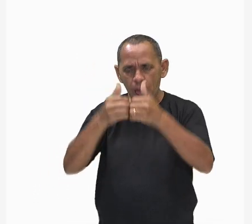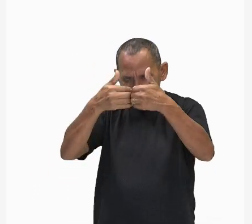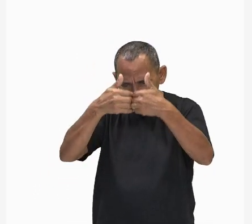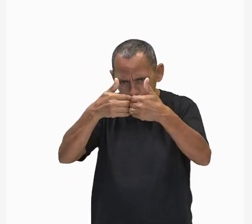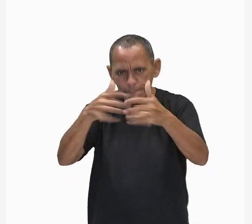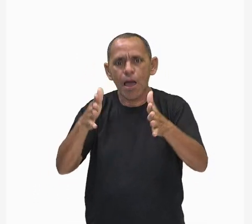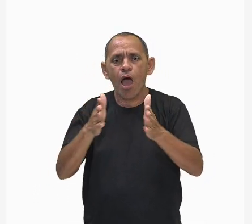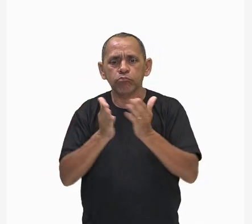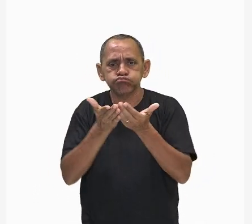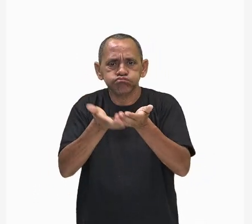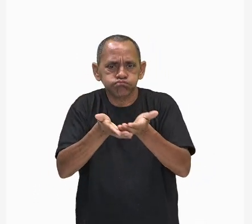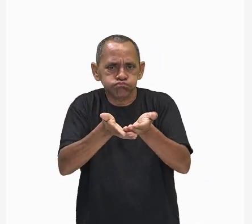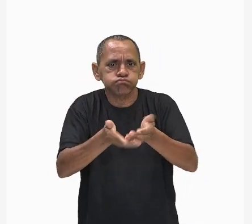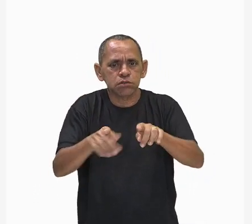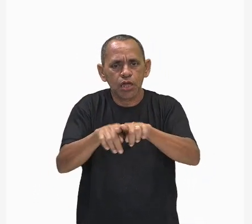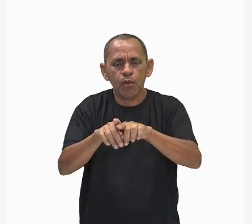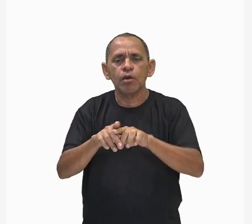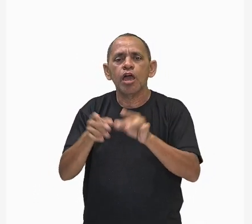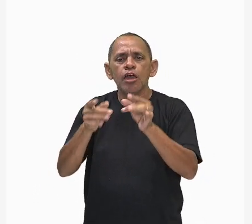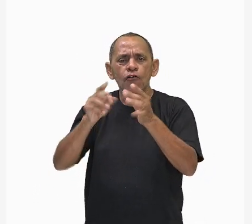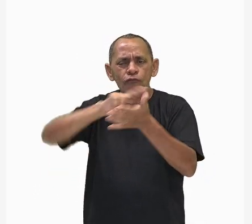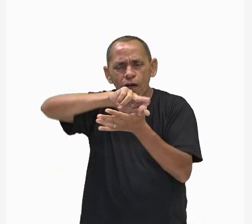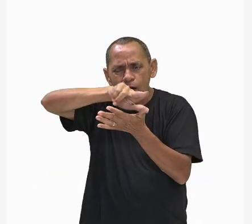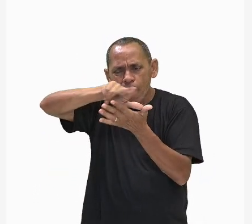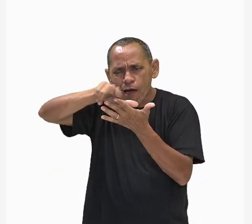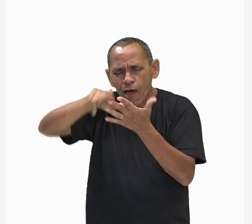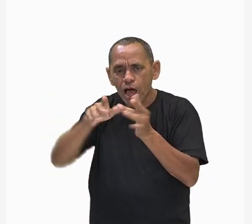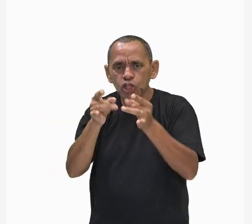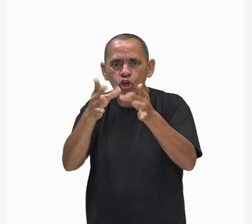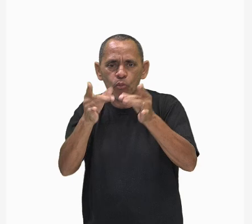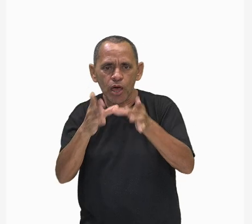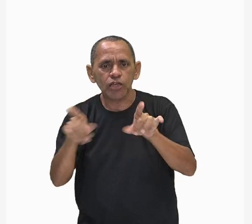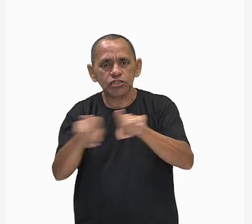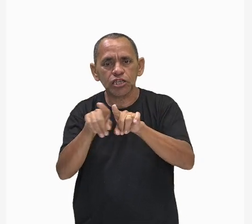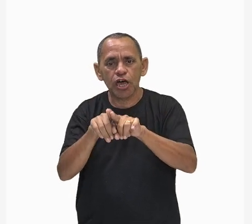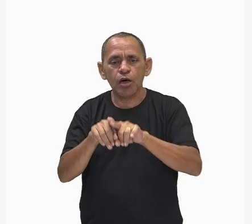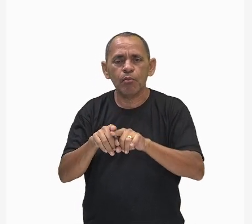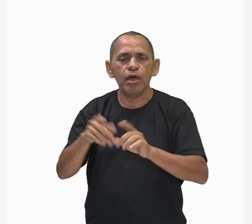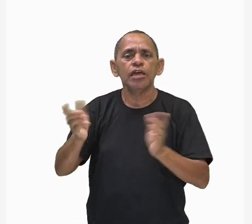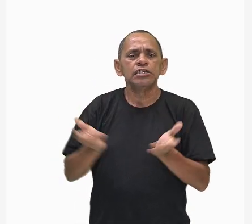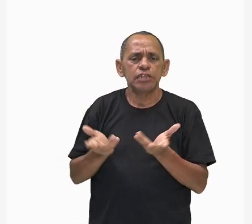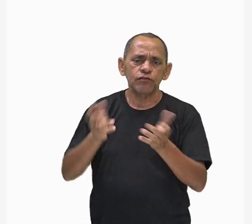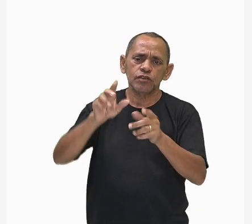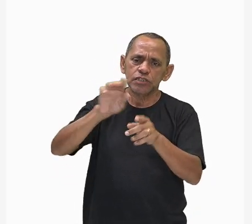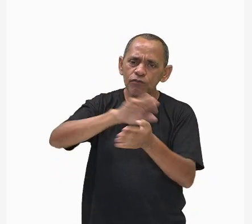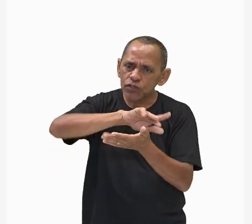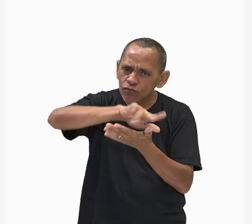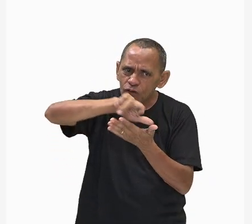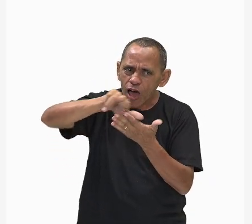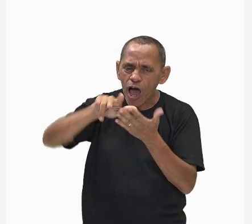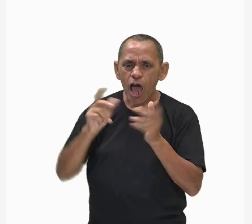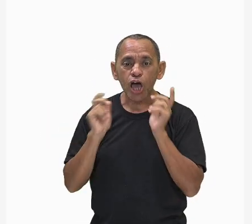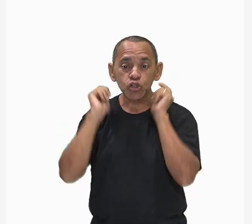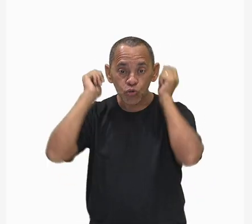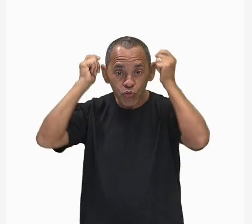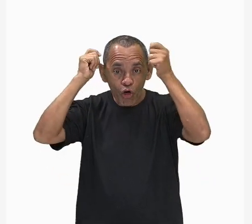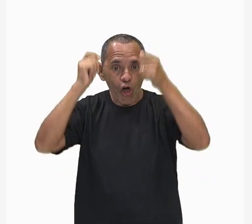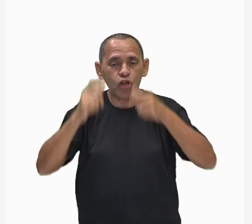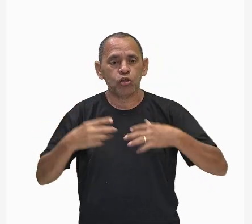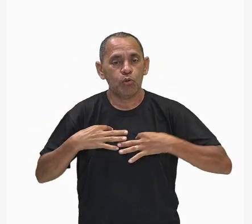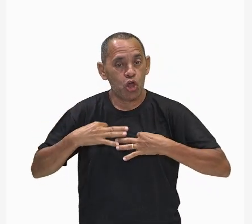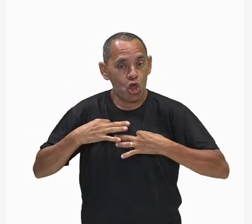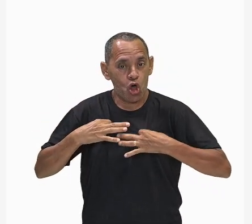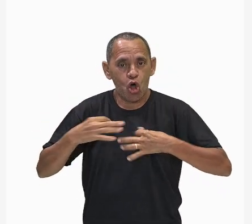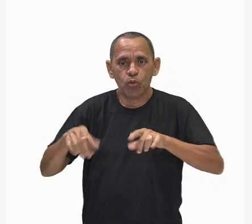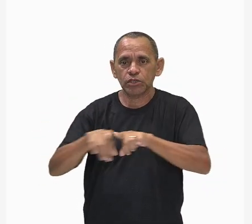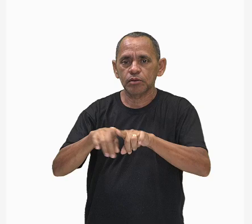foi diversificado, passando a oferecer serviços como de cabeleireiro, chapeleiro e modista. Gente, aos poucos o